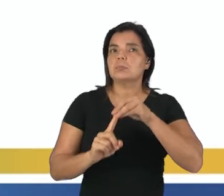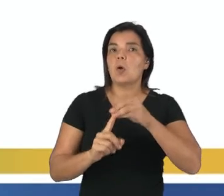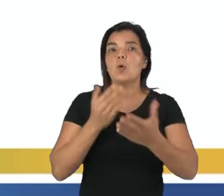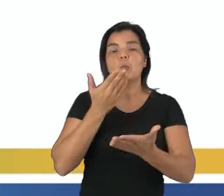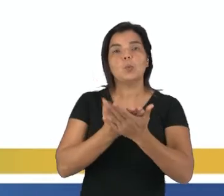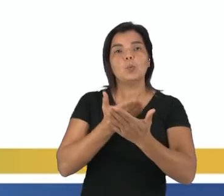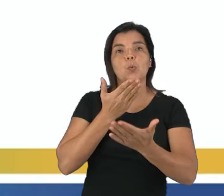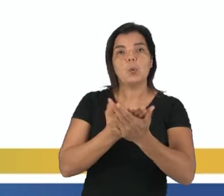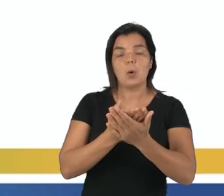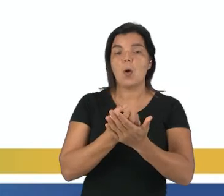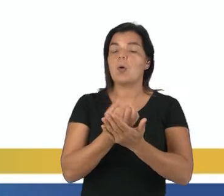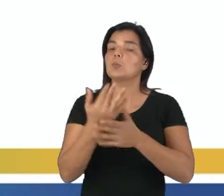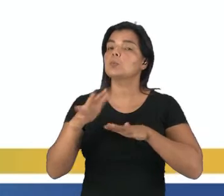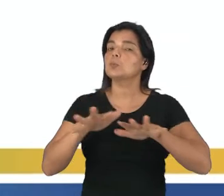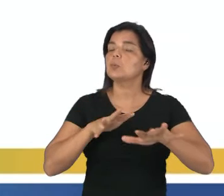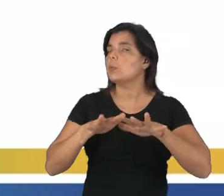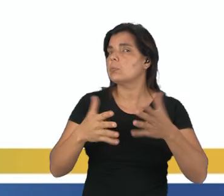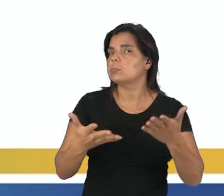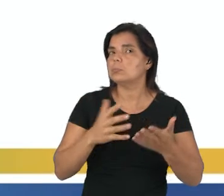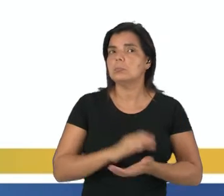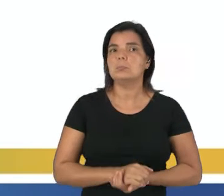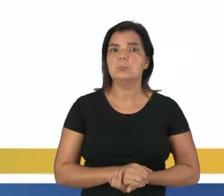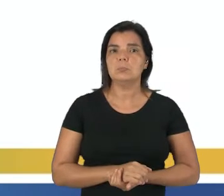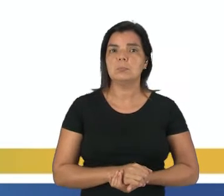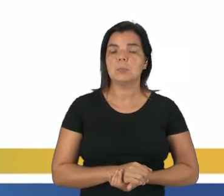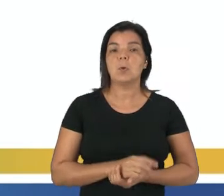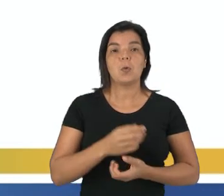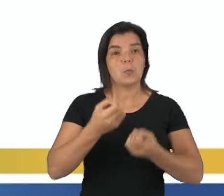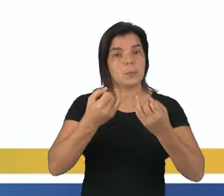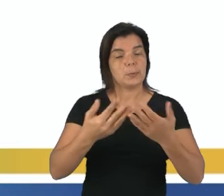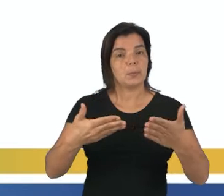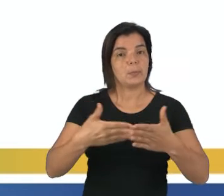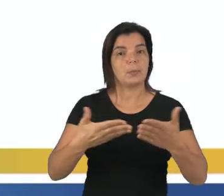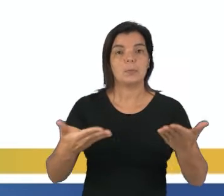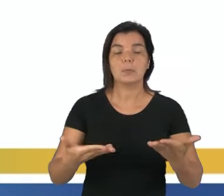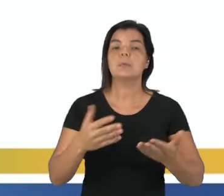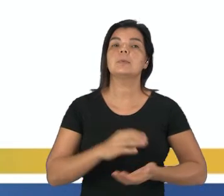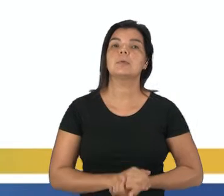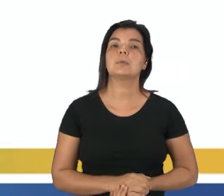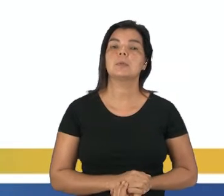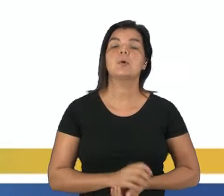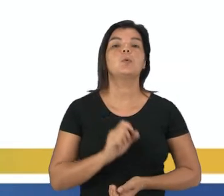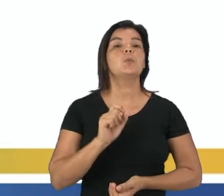de estudar a quantidade de movimento, né, que, como eu disse até agora,